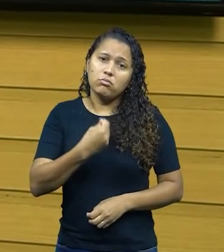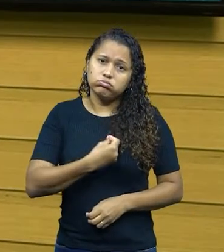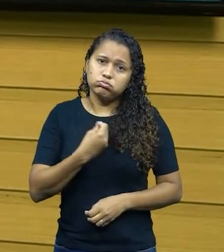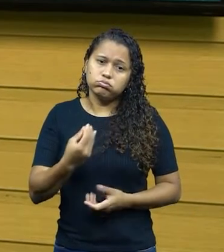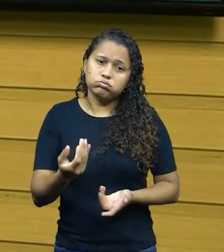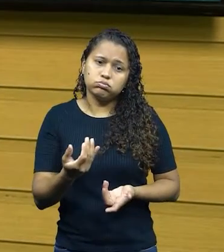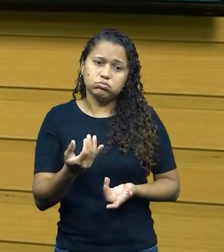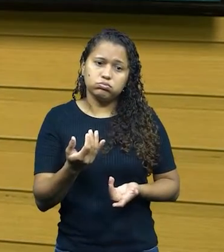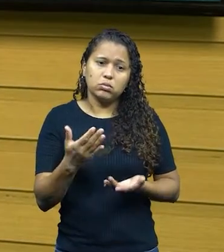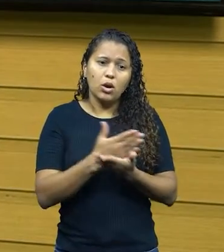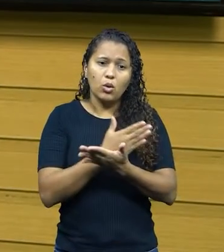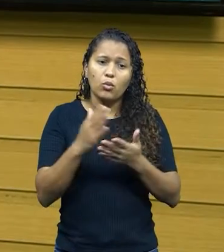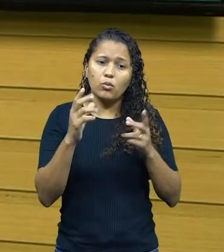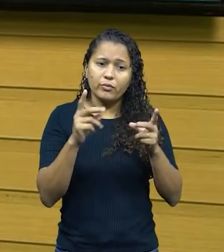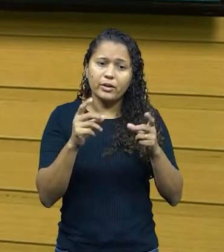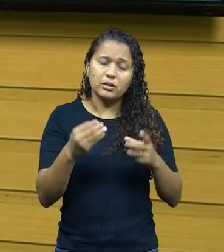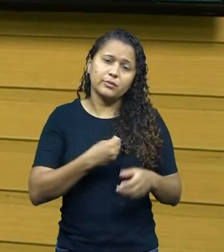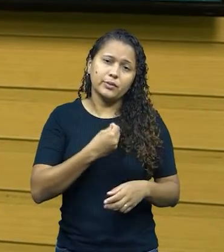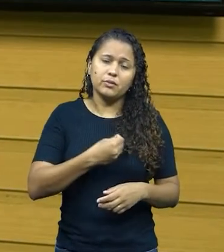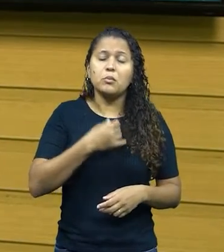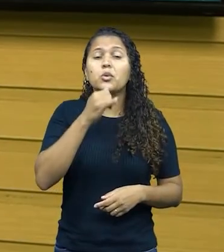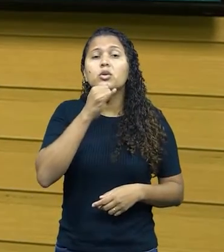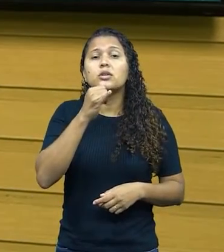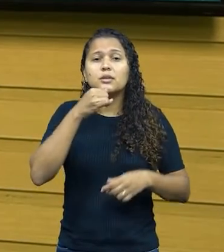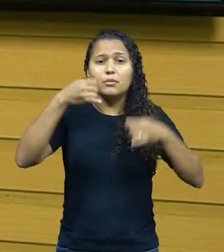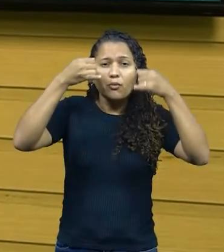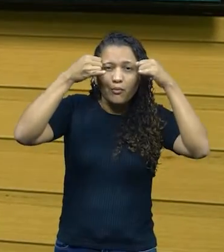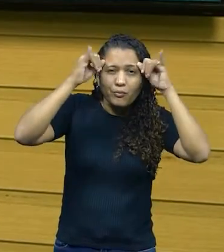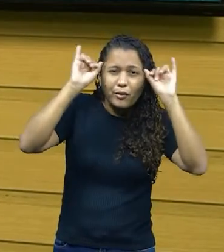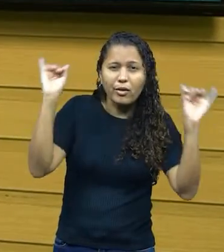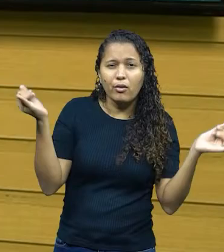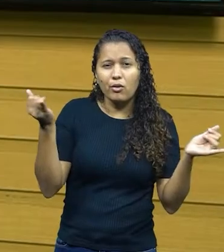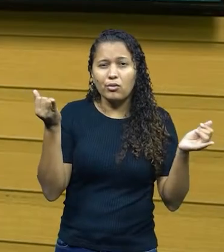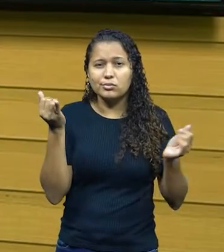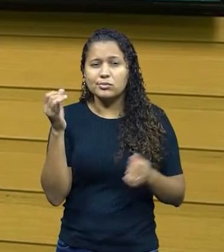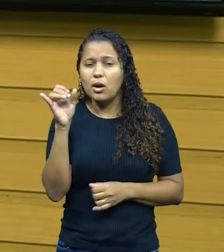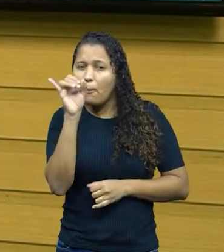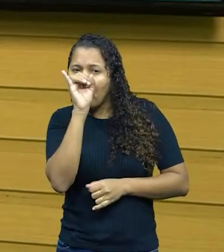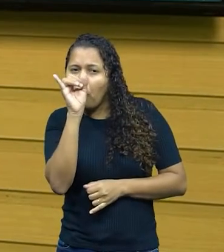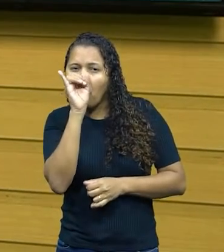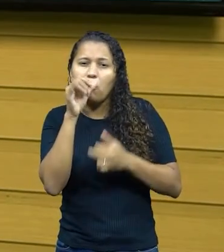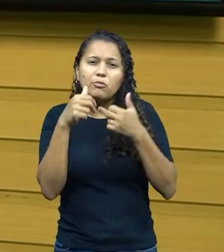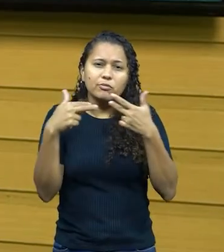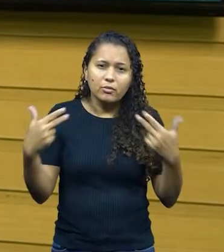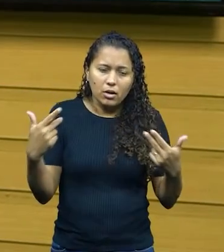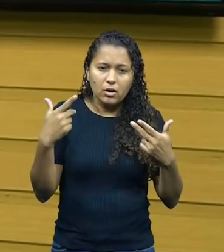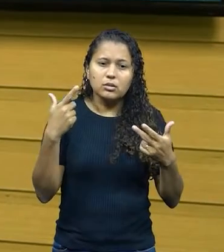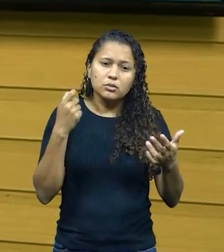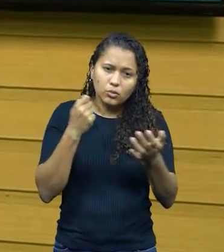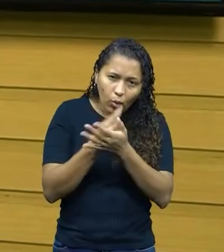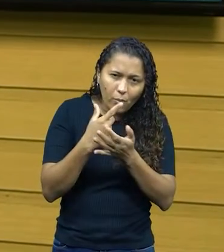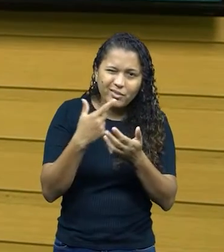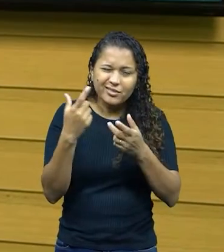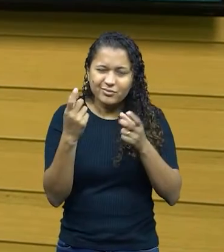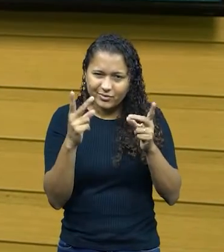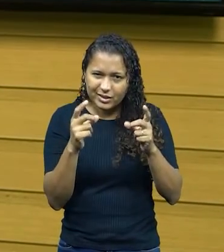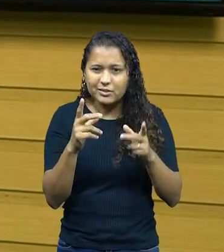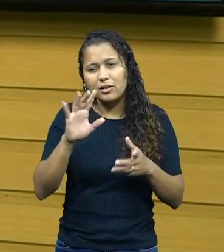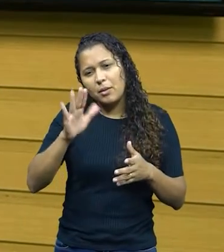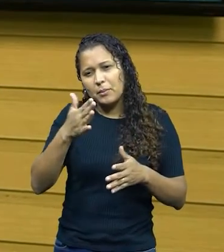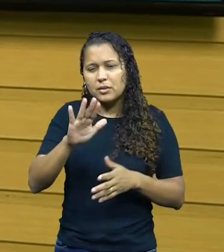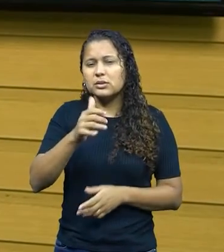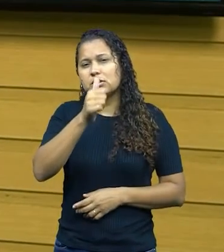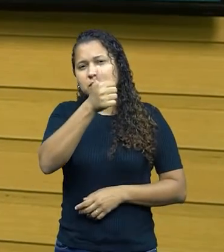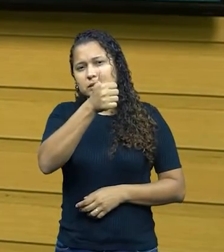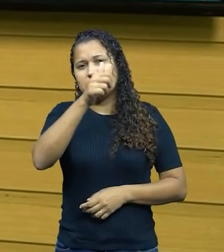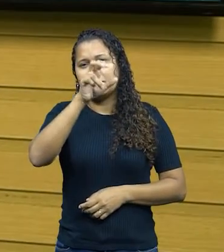Por exemplo, o gado, o porco. E o arroba, ele equivale aproximadamente não, ele